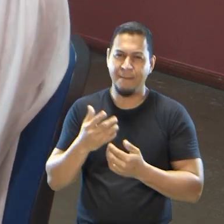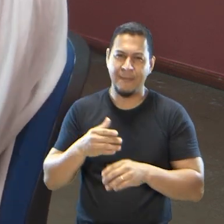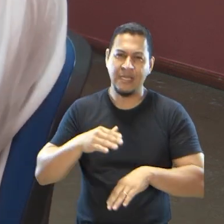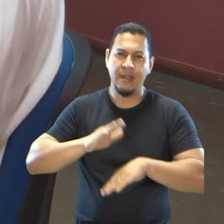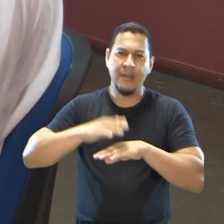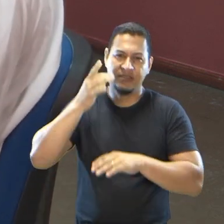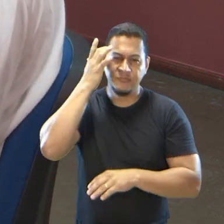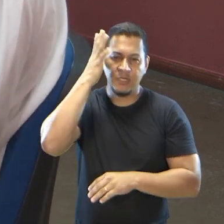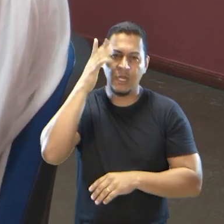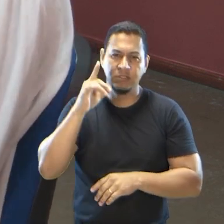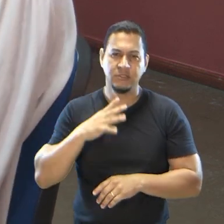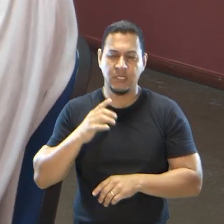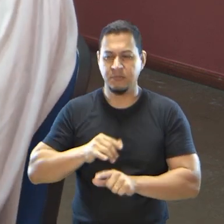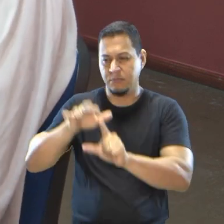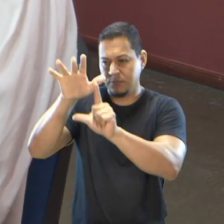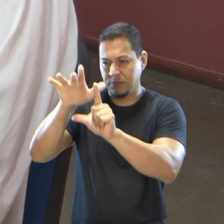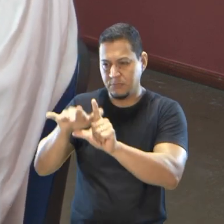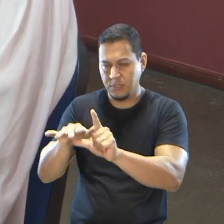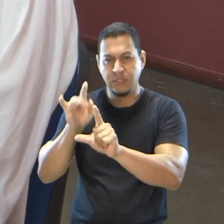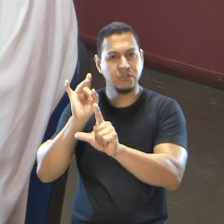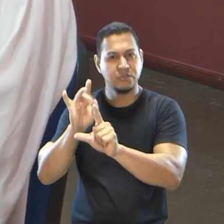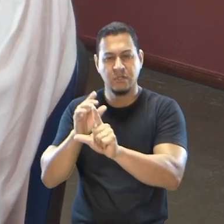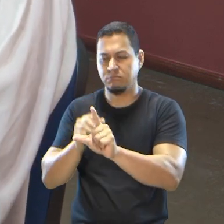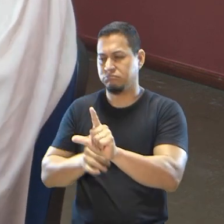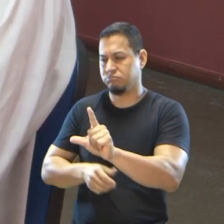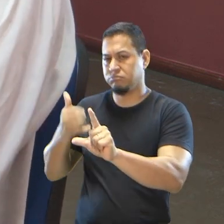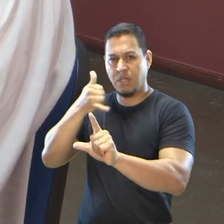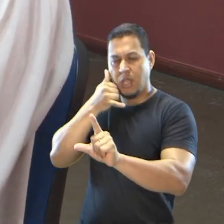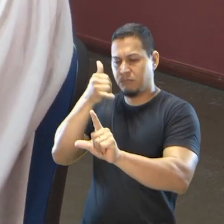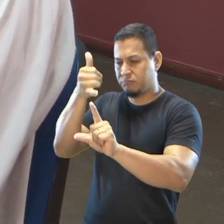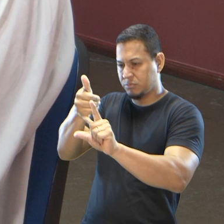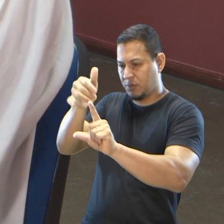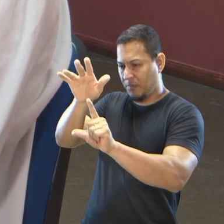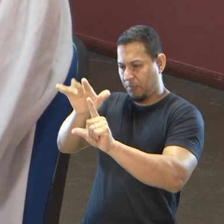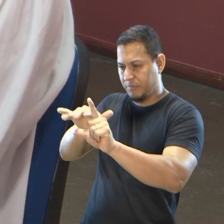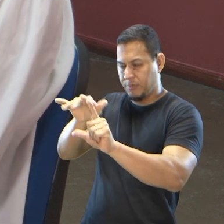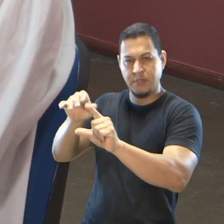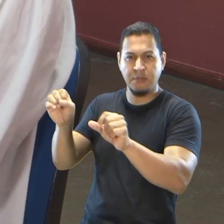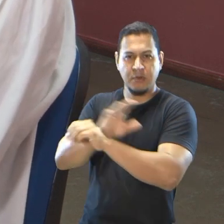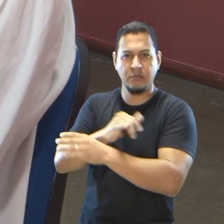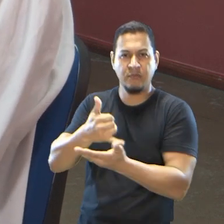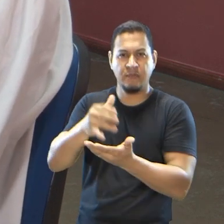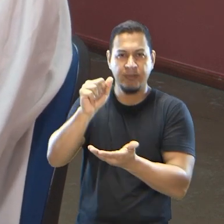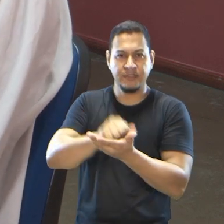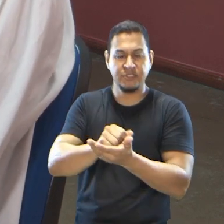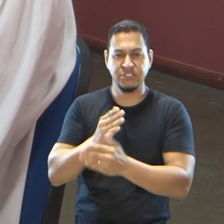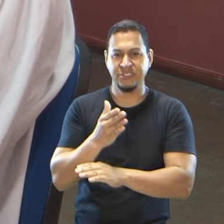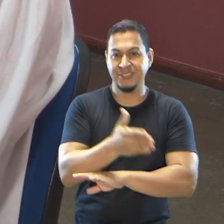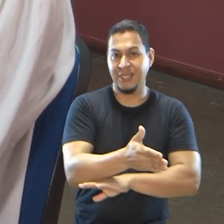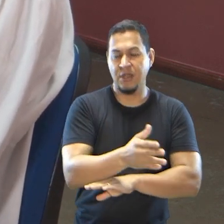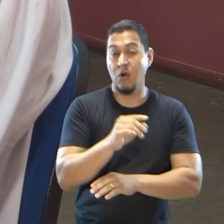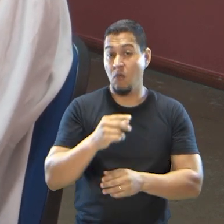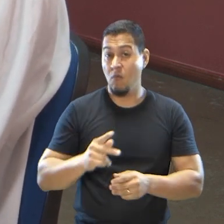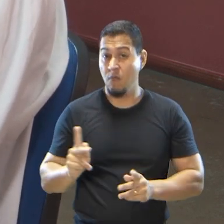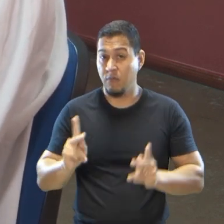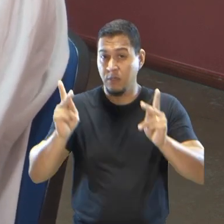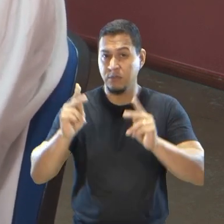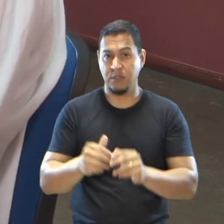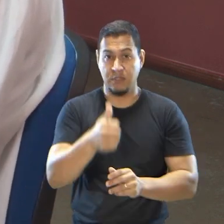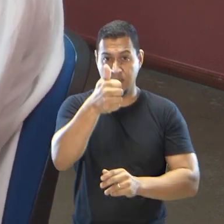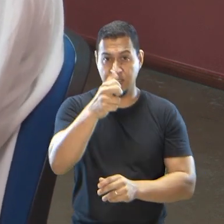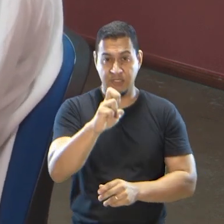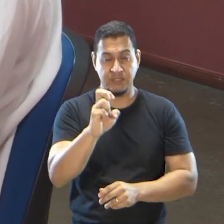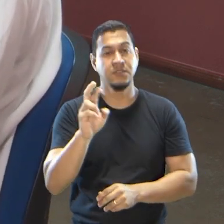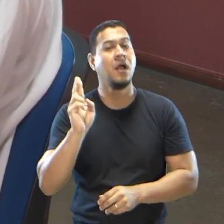Instagram porque sempre é mais prático, né? Para o pessoal, já tem o QR Code, então a pessoa já consegue se inscrever na hora pelo QR Code. O